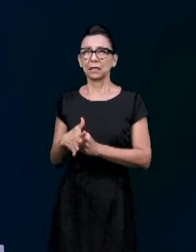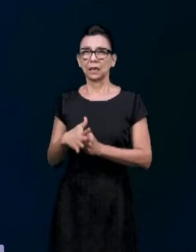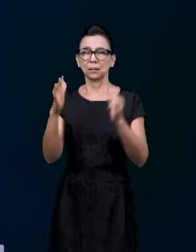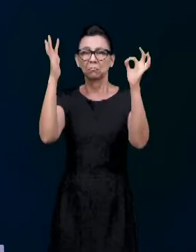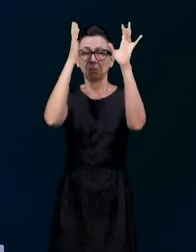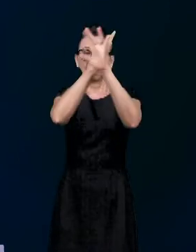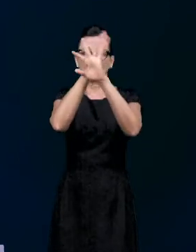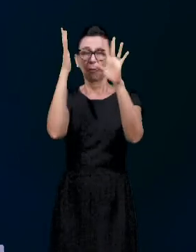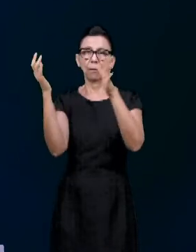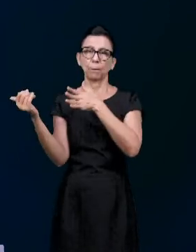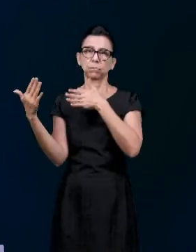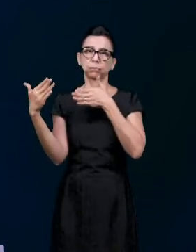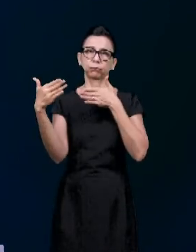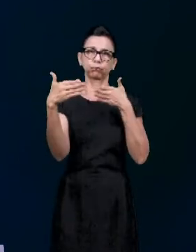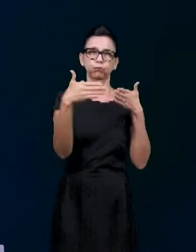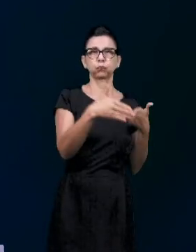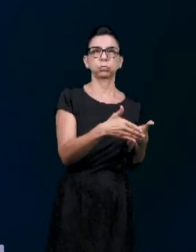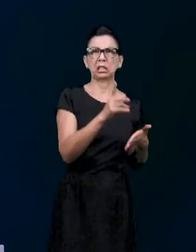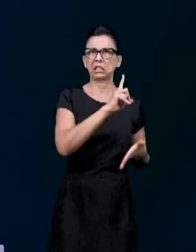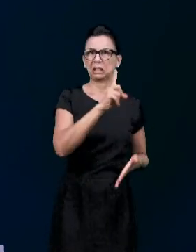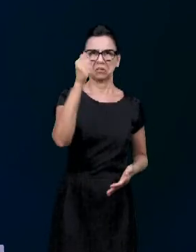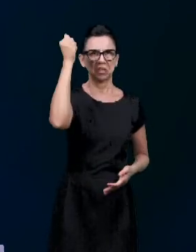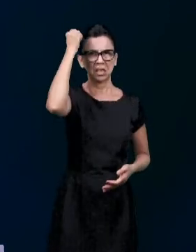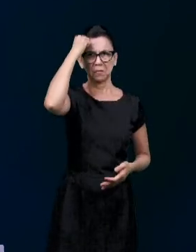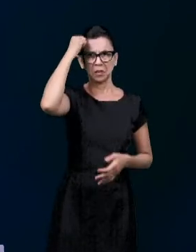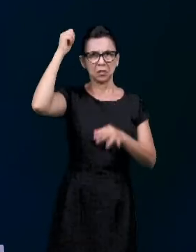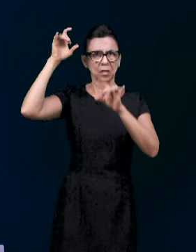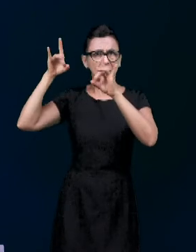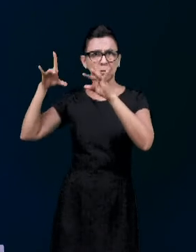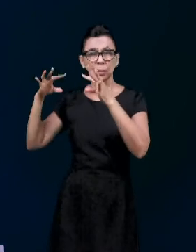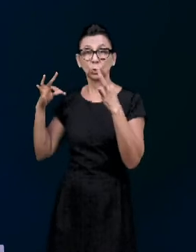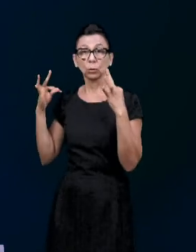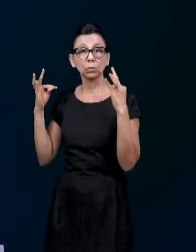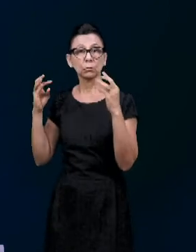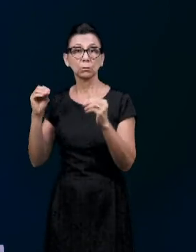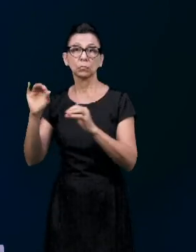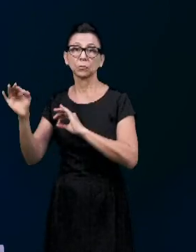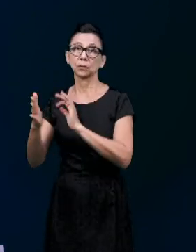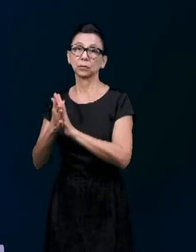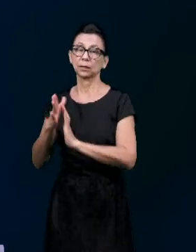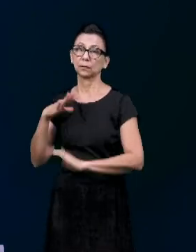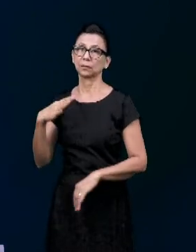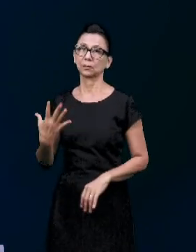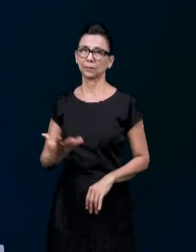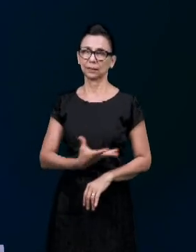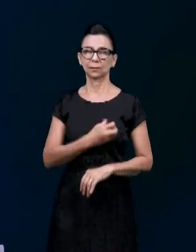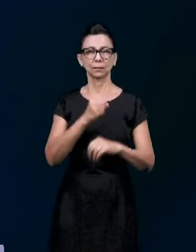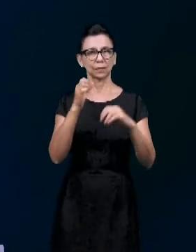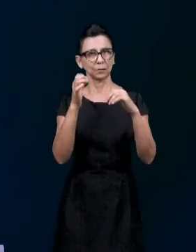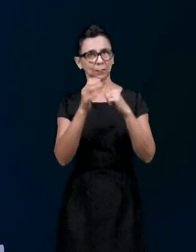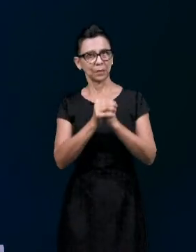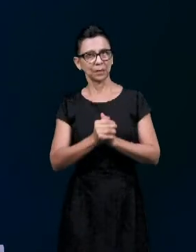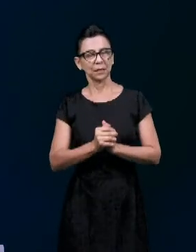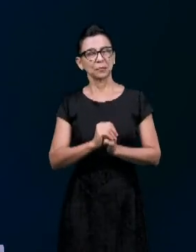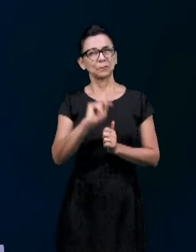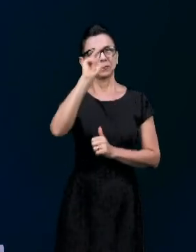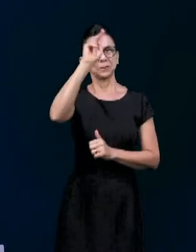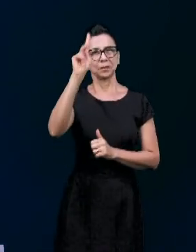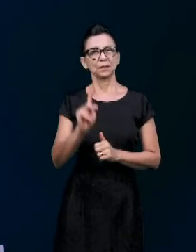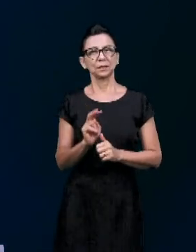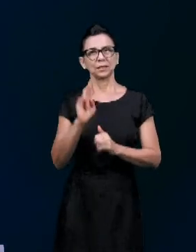por isso não se arrependeu e abandonou todo o projeto redentor. Amém? E a paz do Senhor